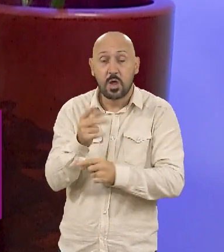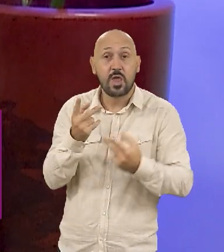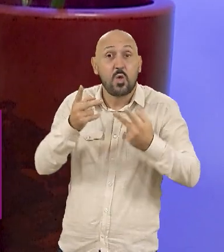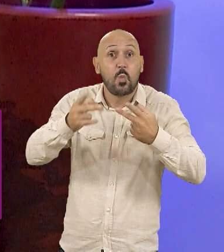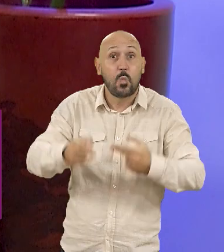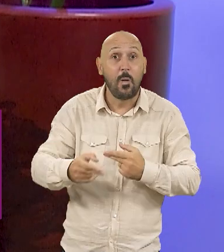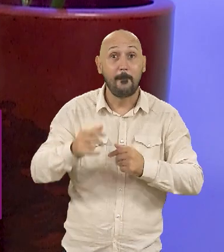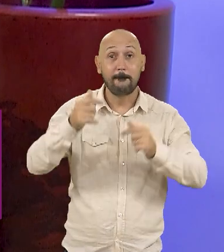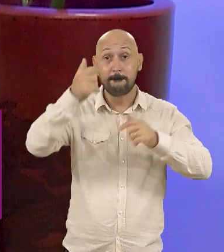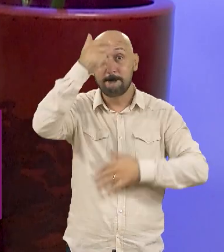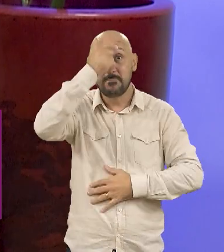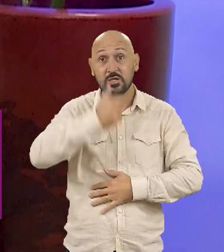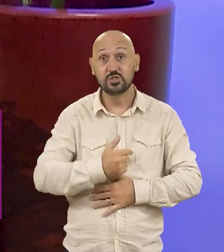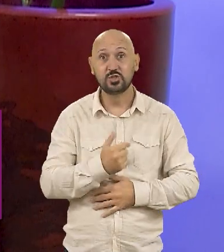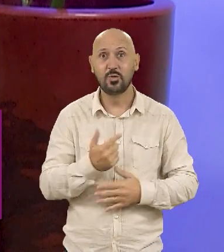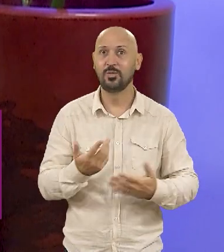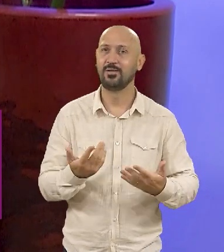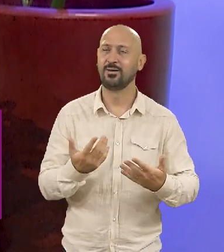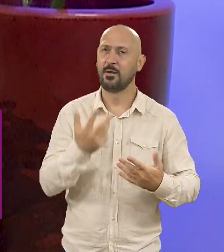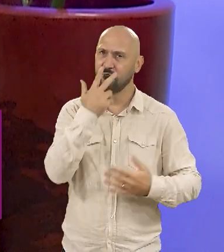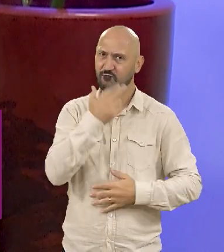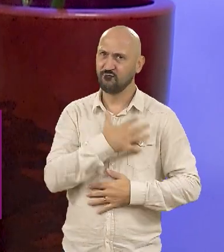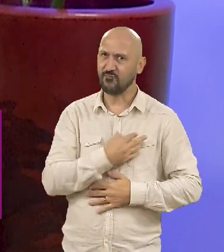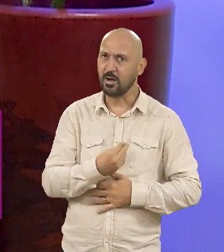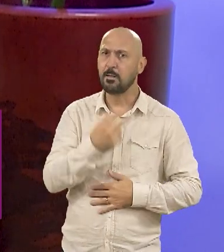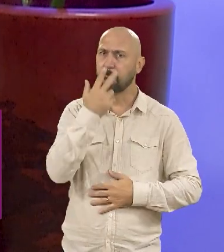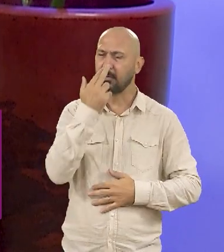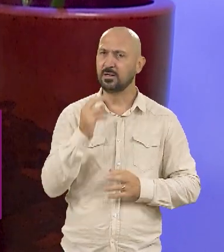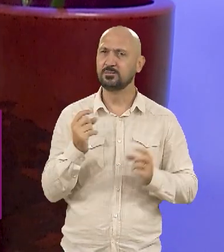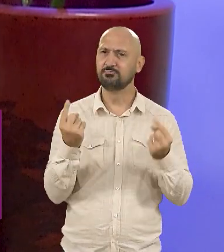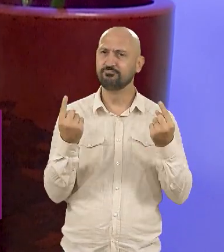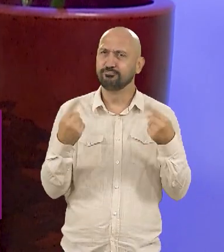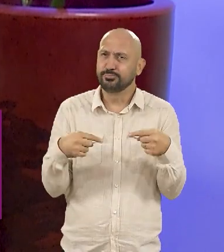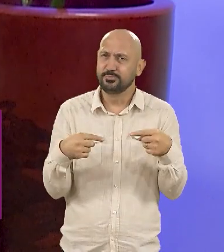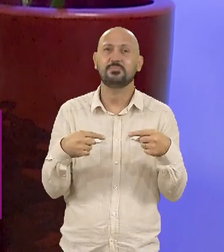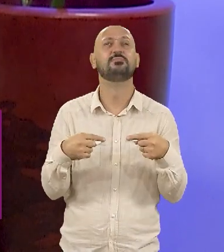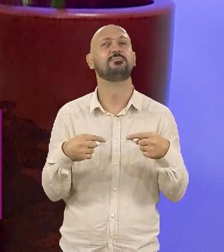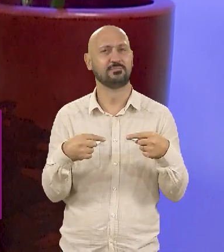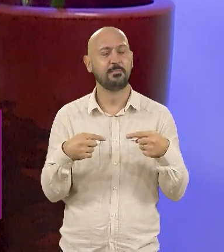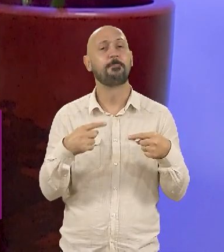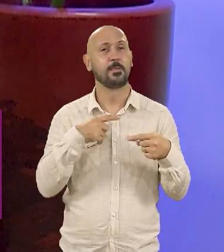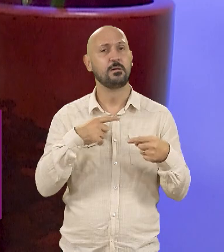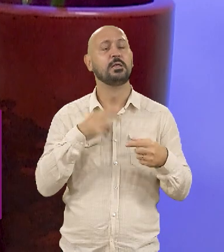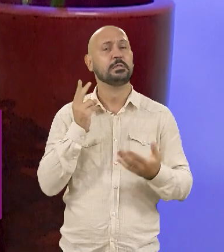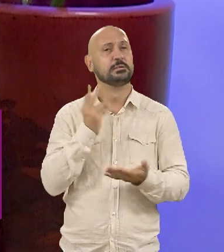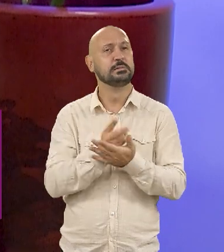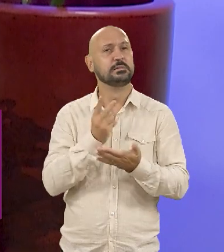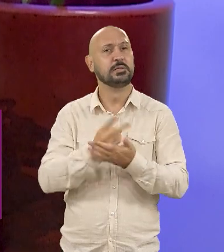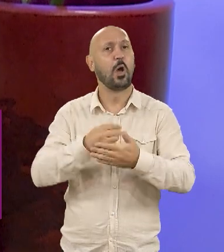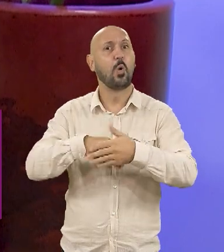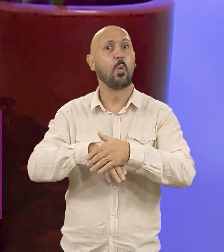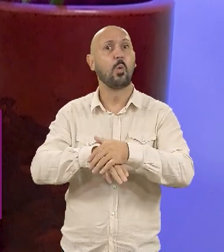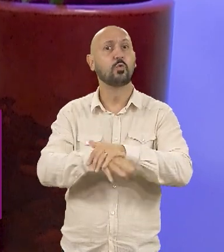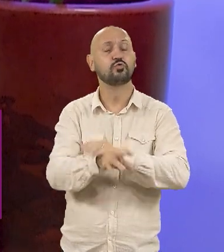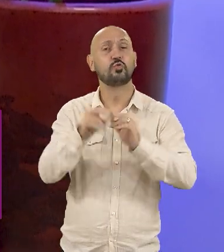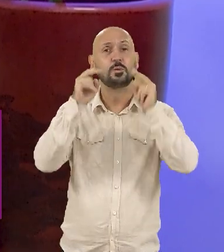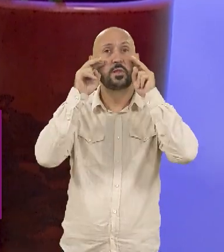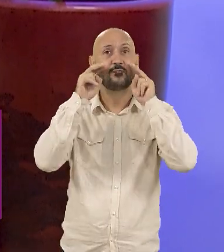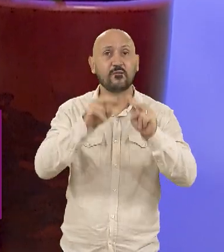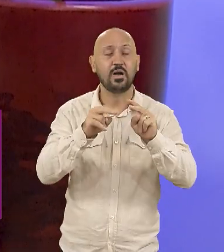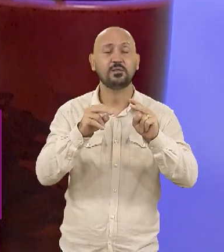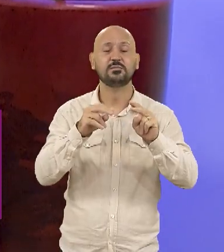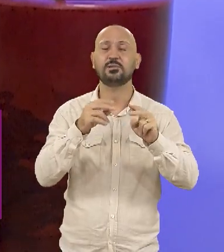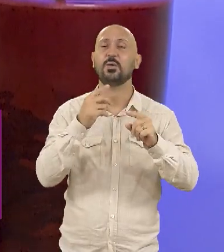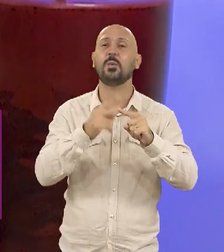se fossem filhos? Pode parecer meio ambíguo isso que eu estou falando, mas tem se tornado cada vez mais comum, tendo em